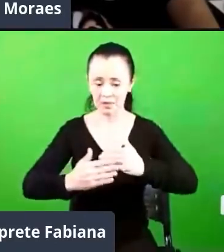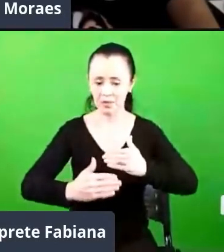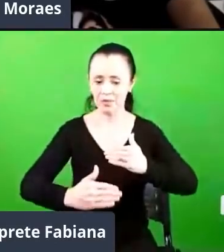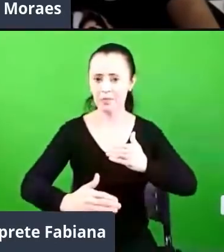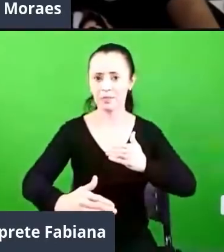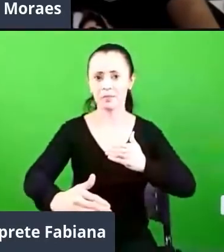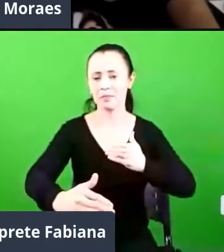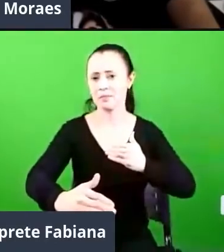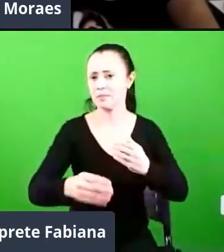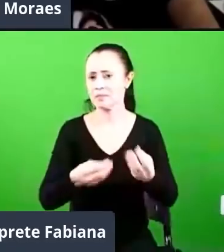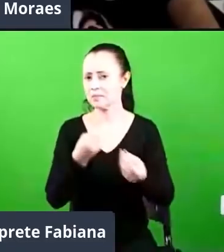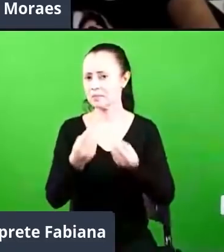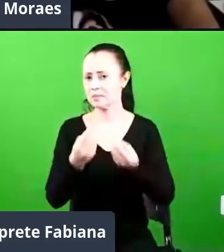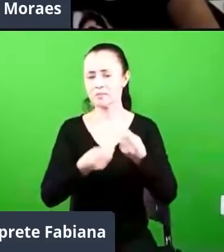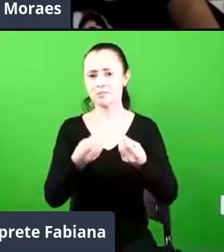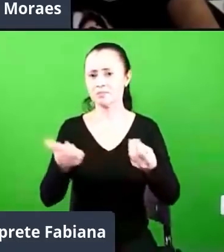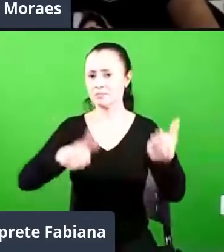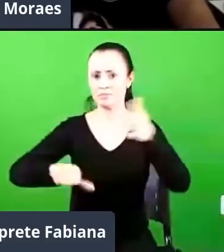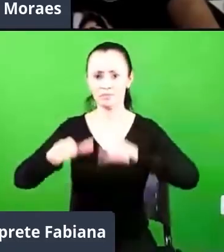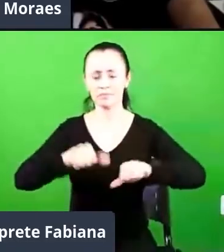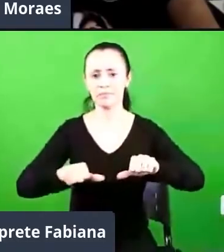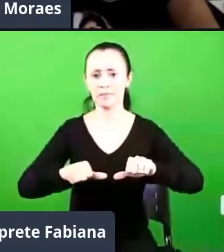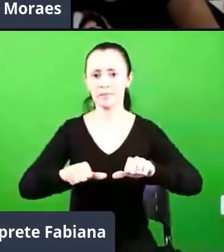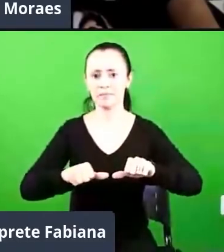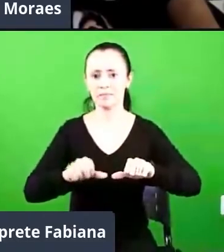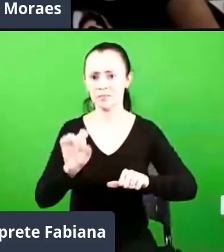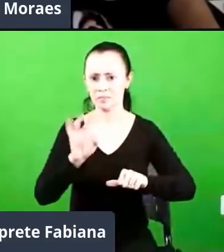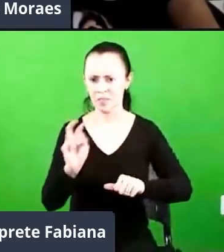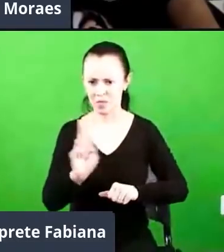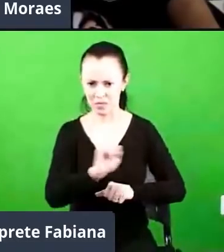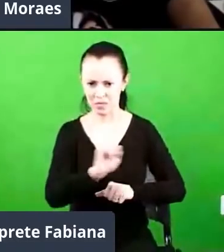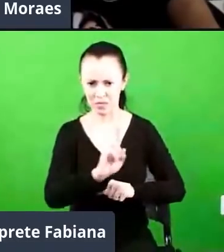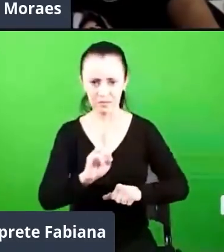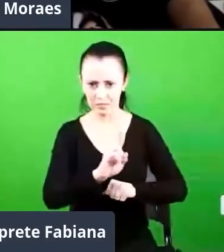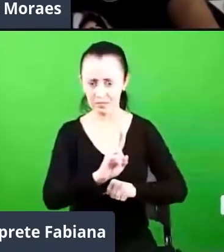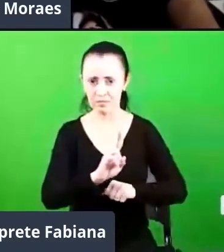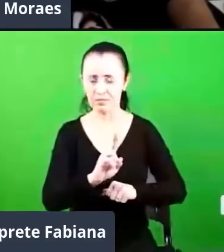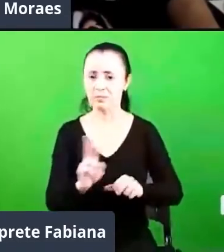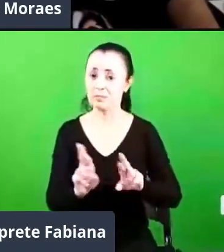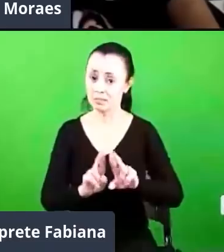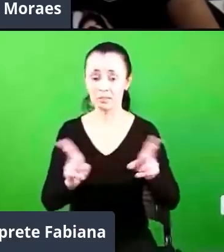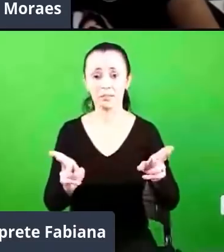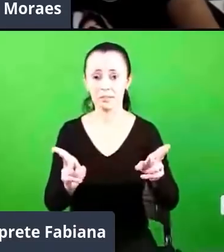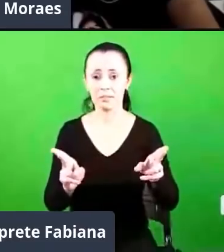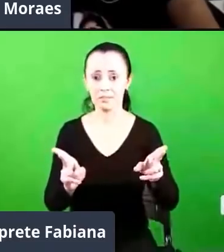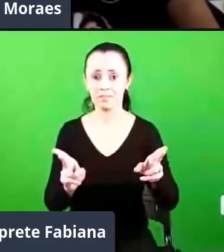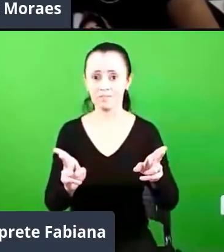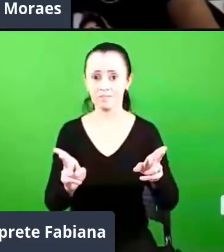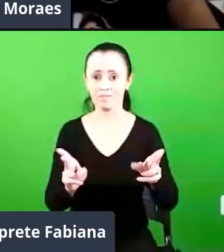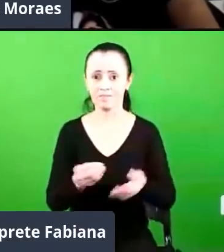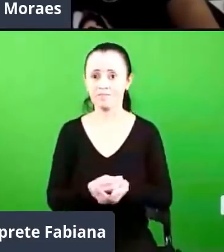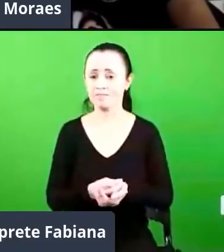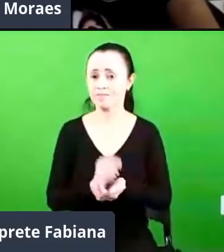resultado? Né? Porque a ficha, ela te permite avaliar o resultado do que foi feito pelo seu aluno,